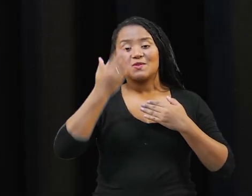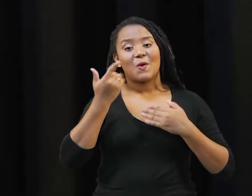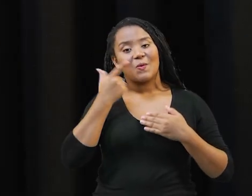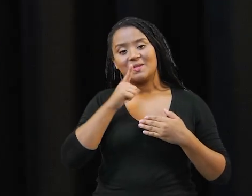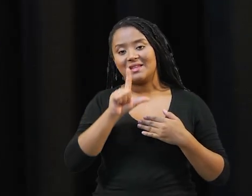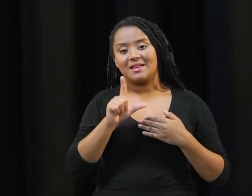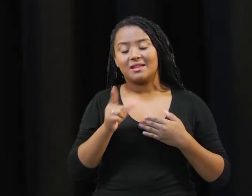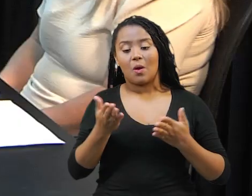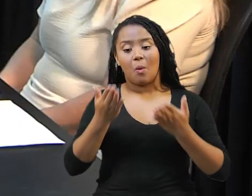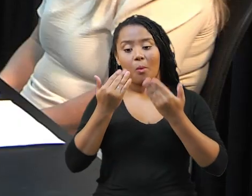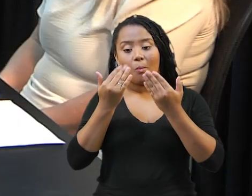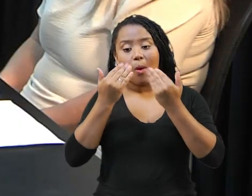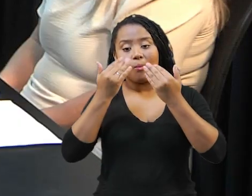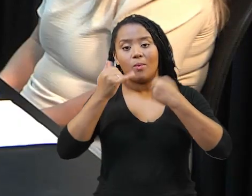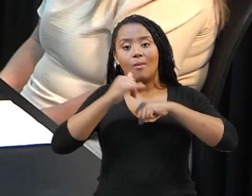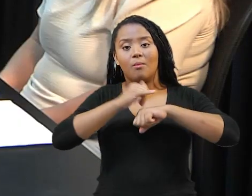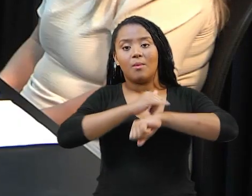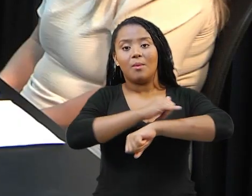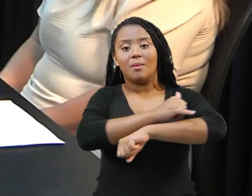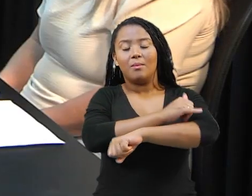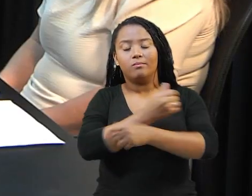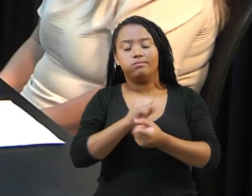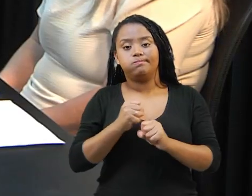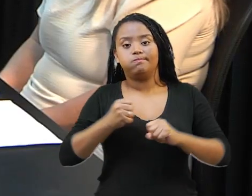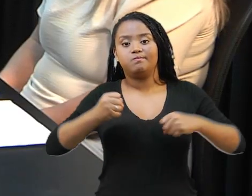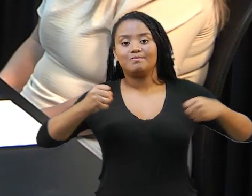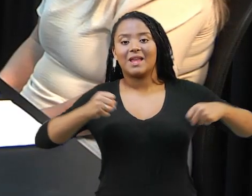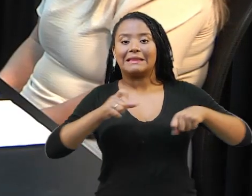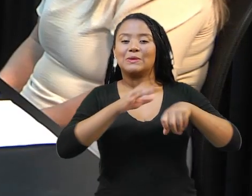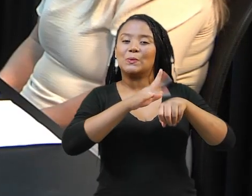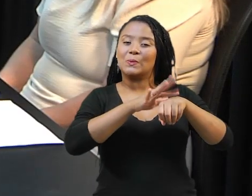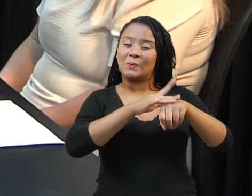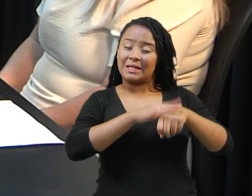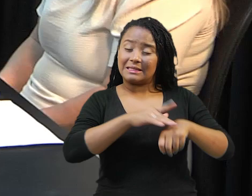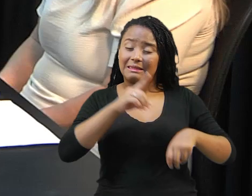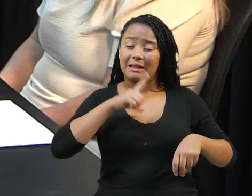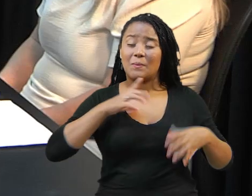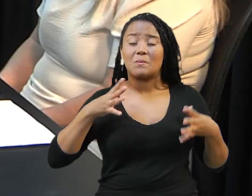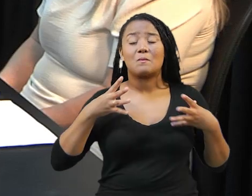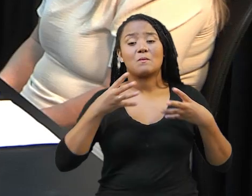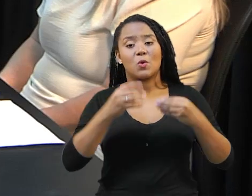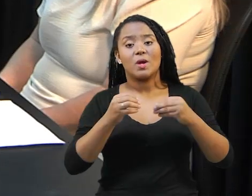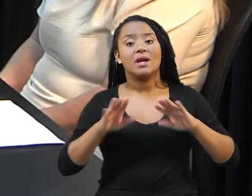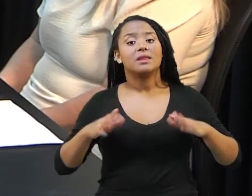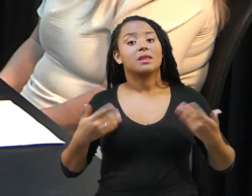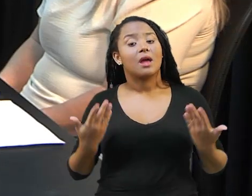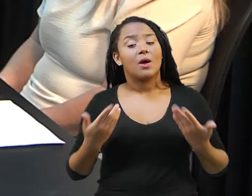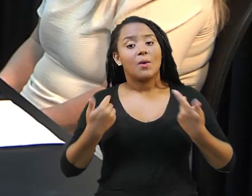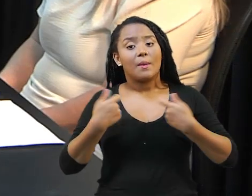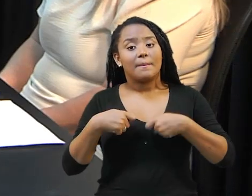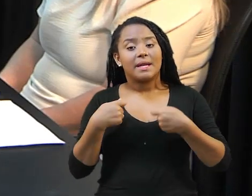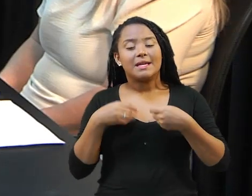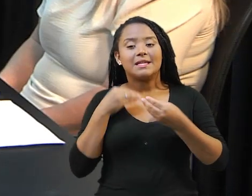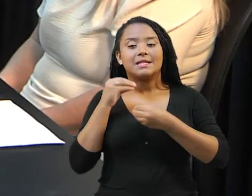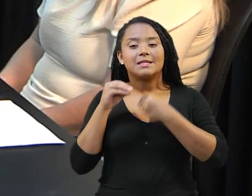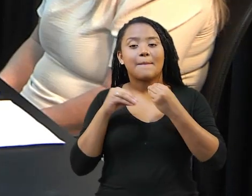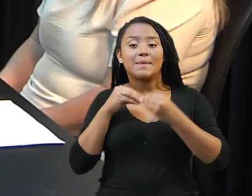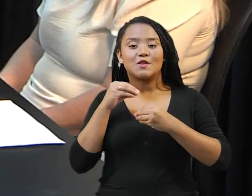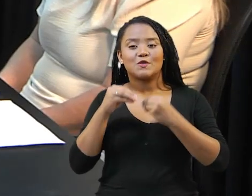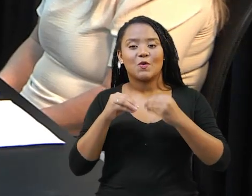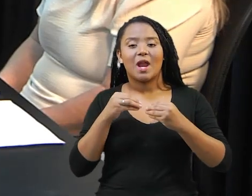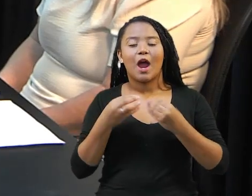fácil. Então, isso causa muita doença também. Então, praticamente, a gente tem que misturar um pouco lá, como vivia